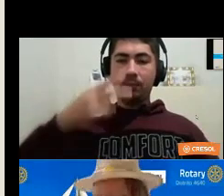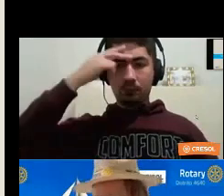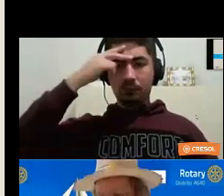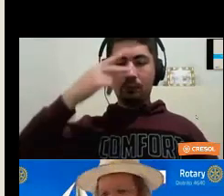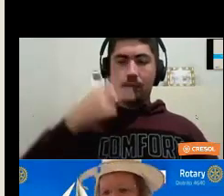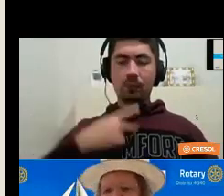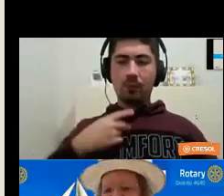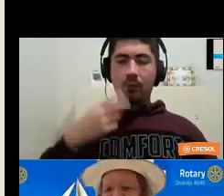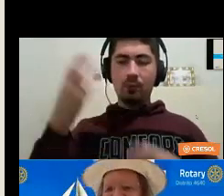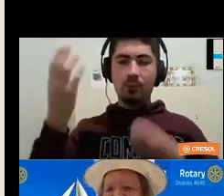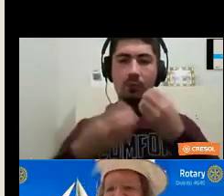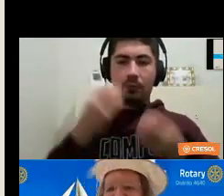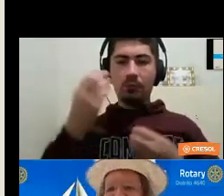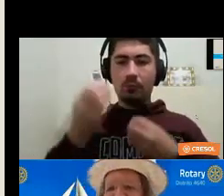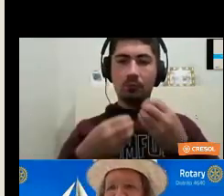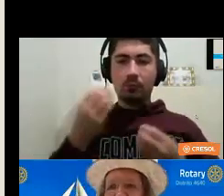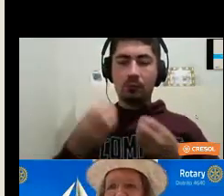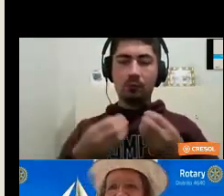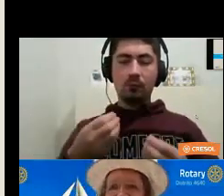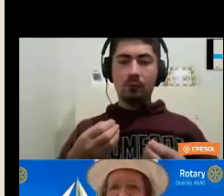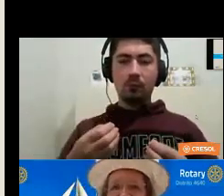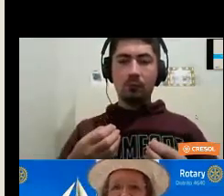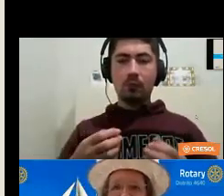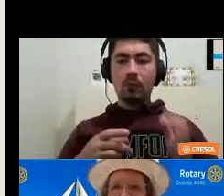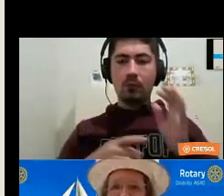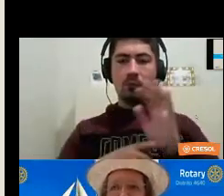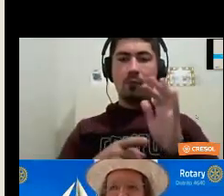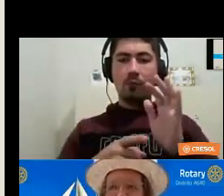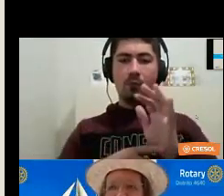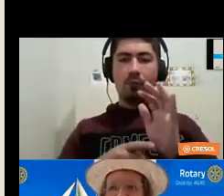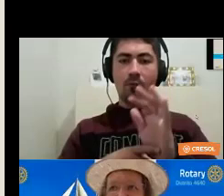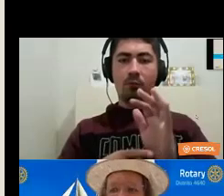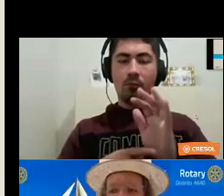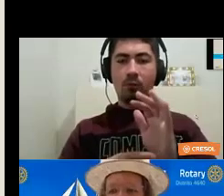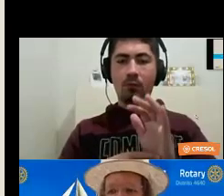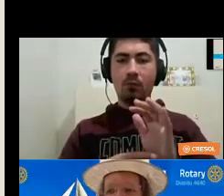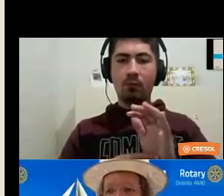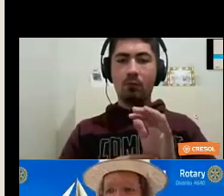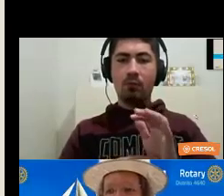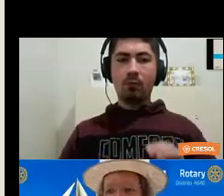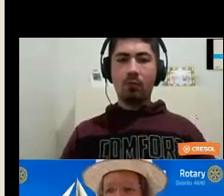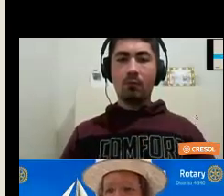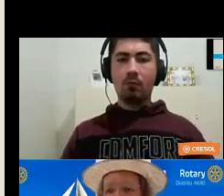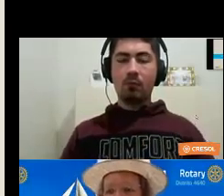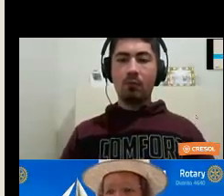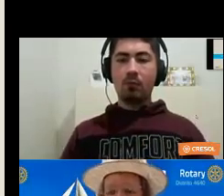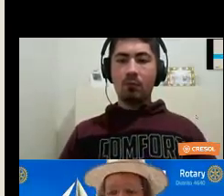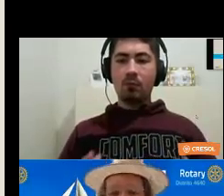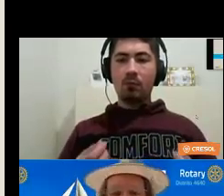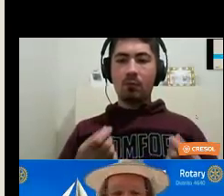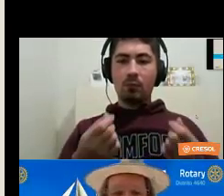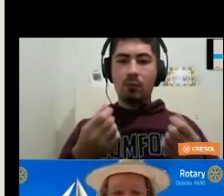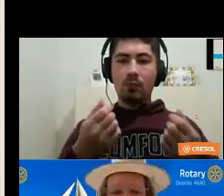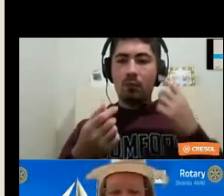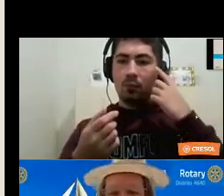mais rotarianos aí que se enganjem em ajudar nessa contribuição aí para melhorar a arrecadação e cumprir aí as